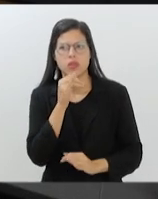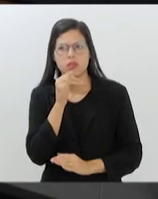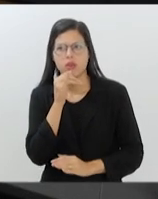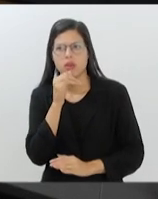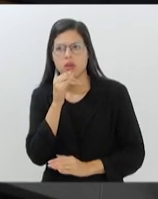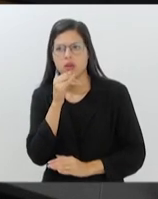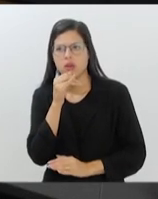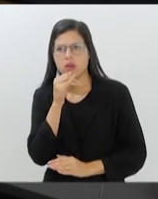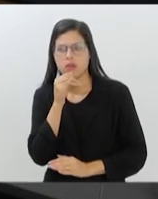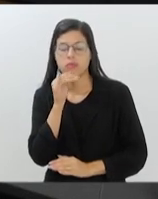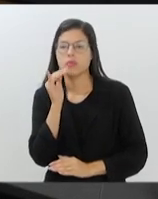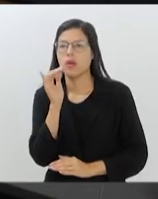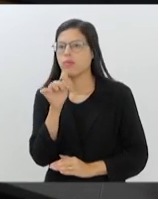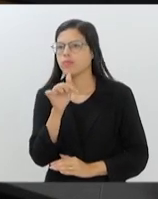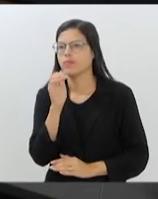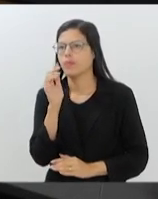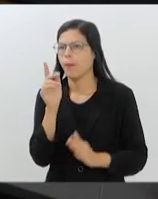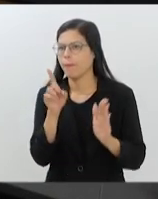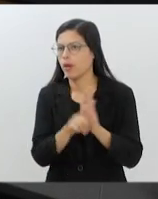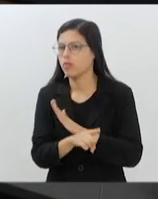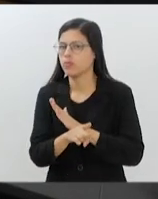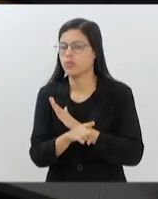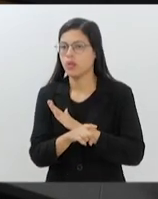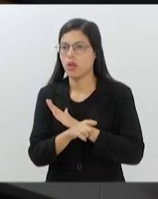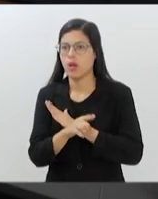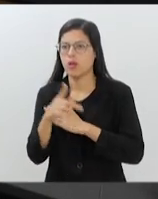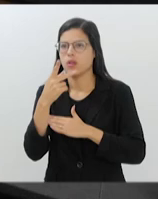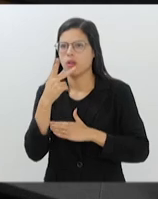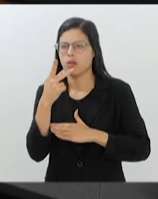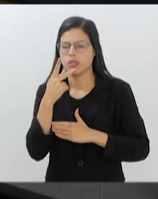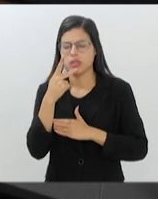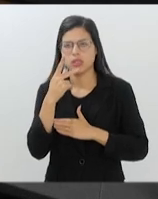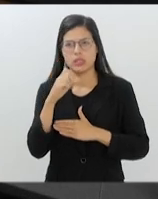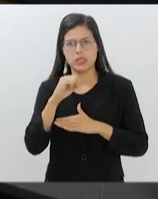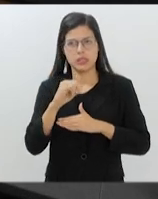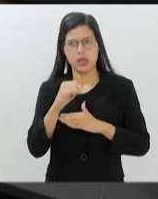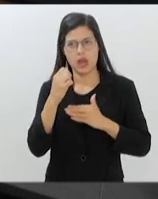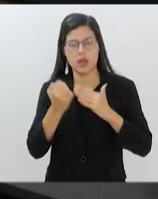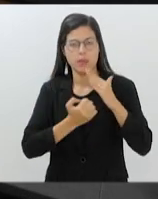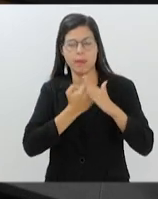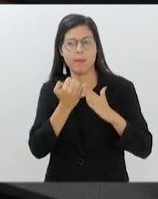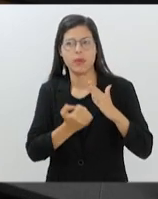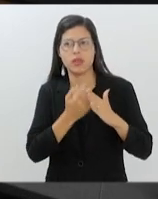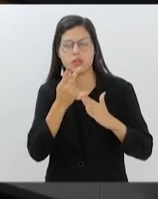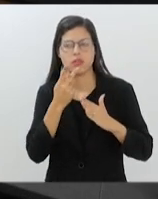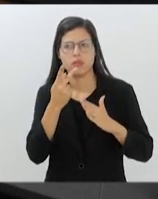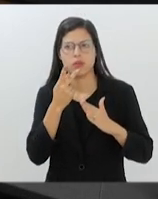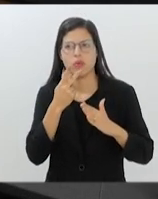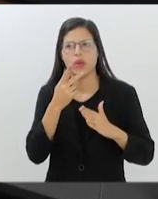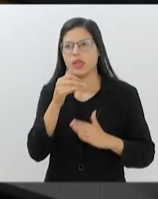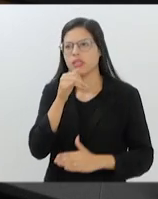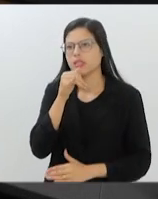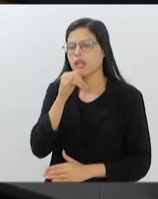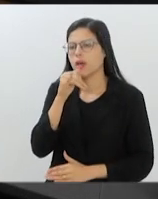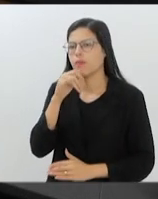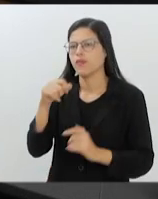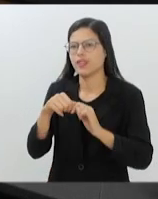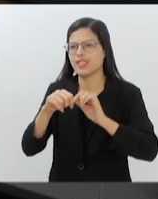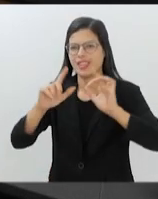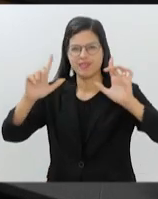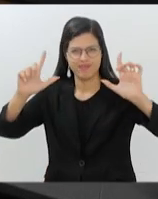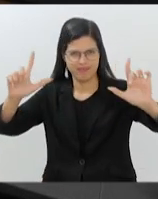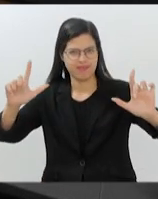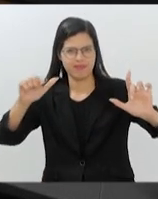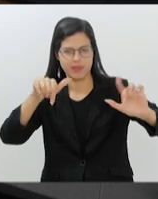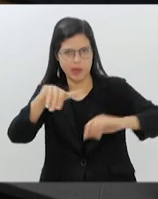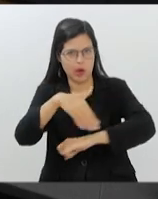você objetivo eu não quero dizer que se a se a agência sugeriu que faça por exemplo por via de Outdoor aí o senhor acha que aquele não seja